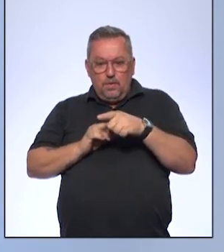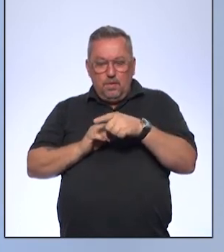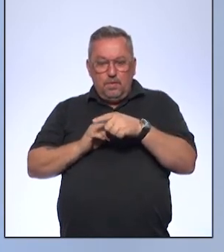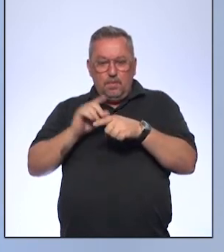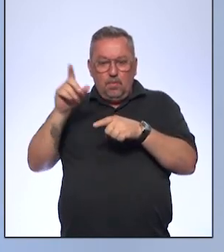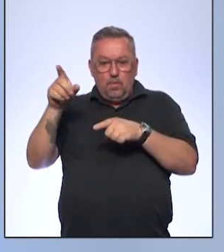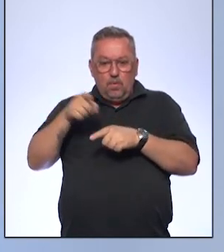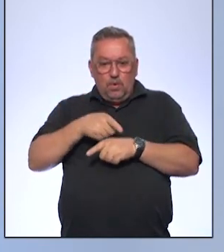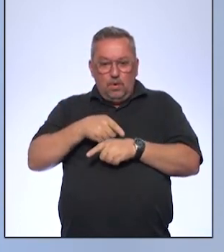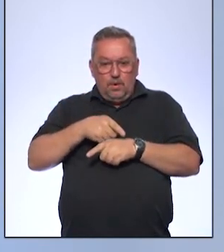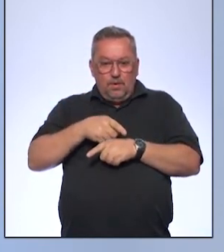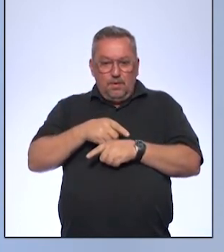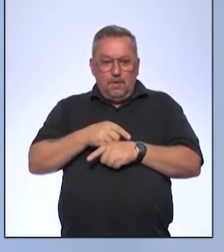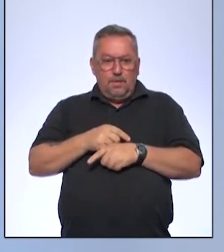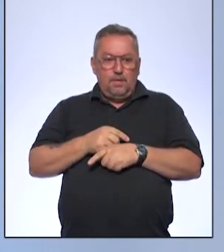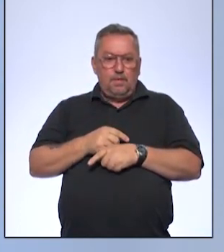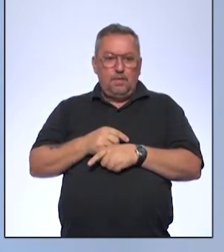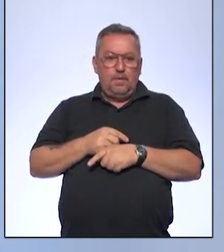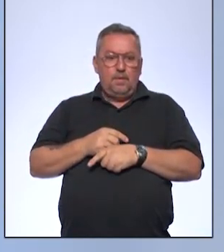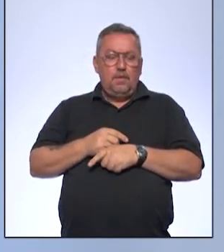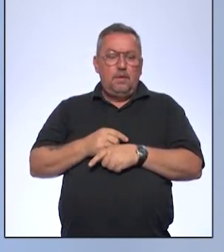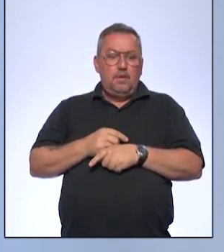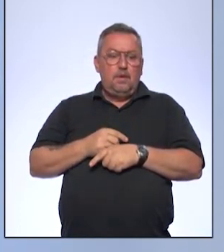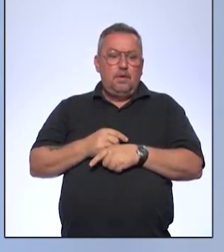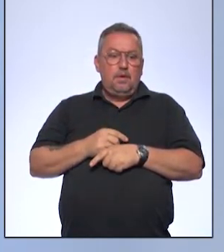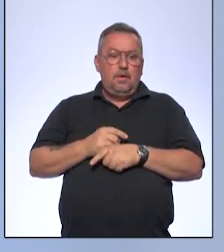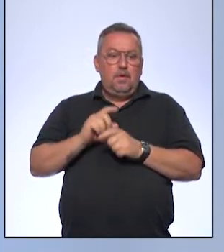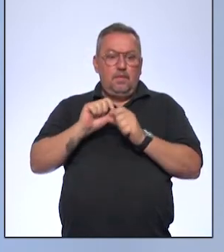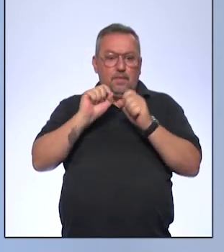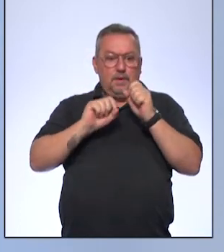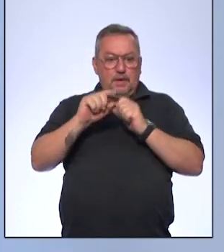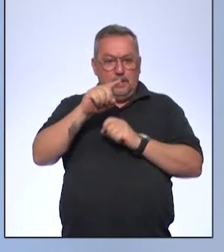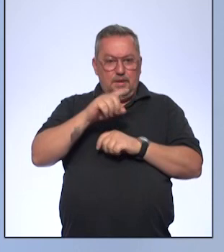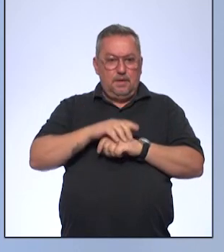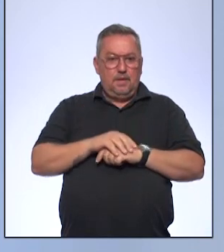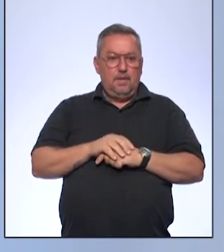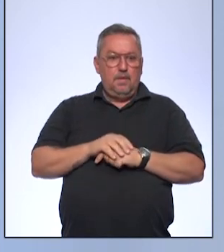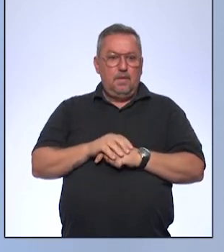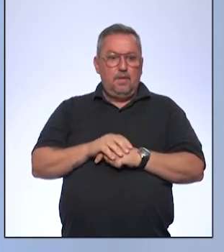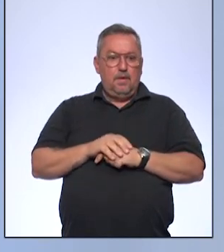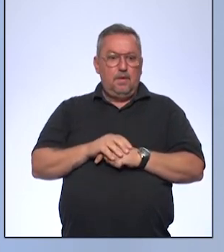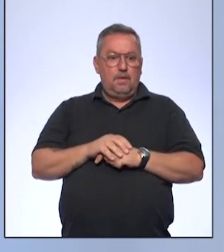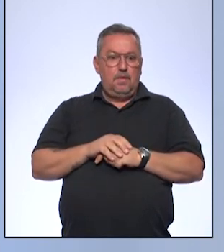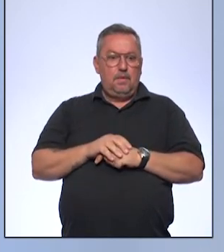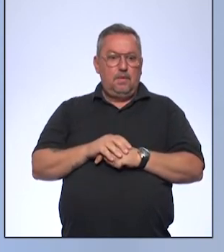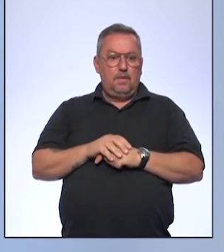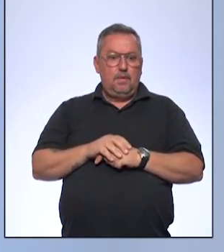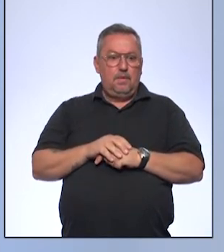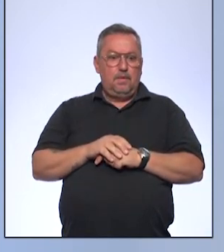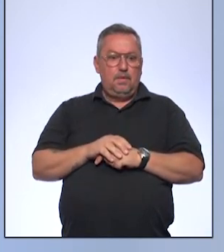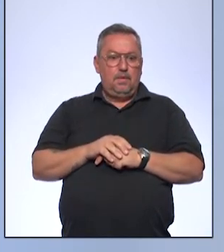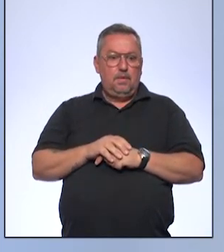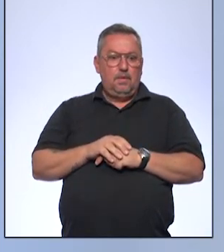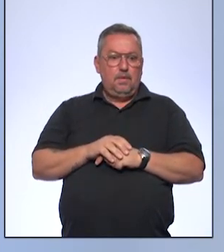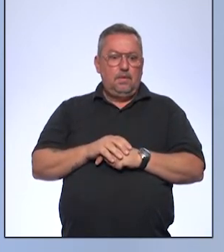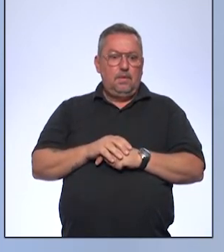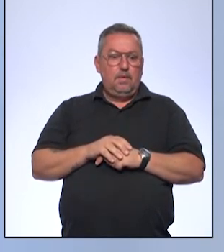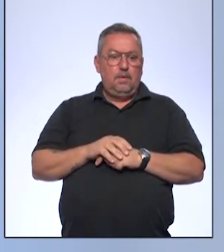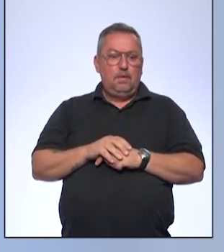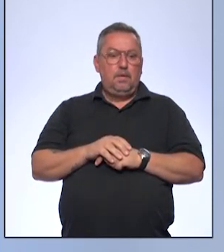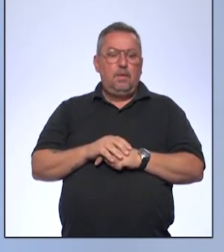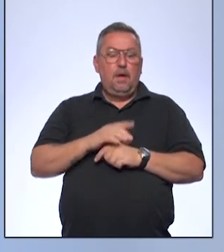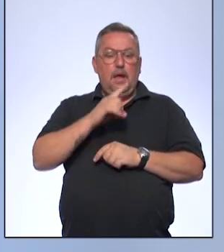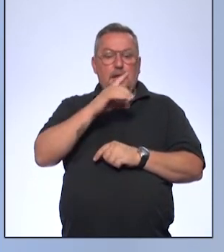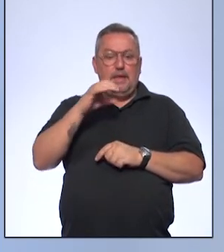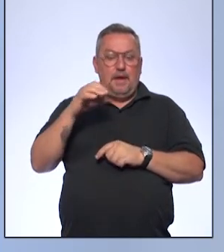preferirem. Eu vou tentar facilitar aqui. Ó, geralmente a gente faz que é a multiplicação em cruz. Então eu tenho 100